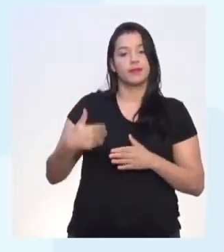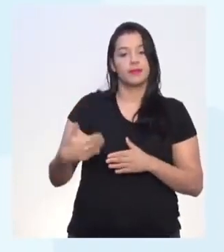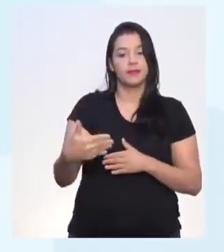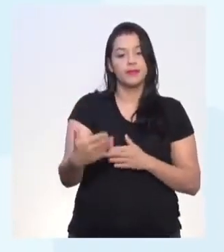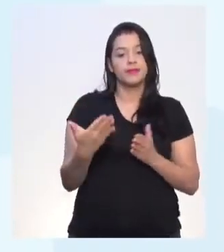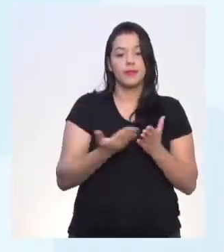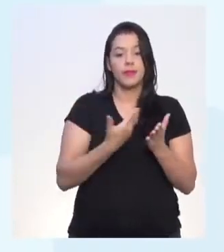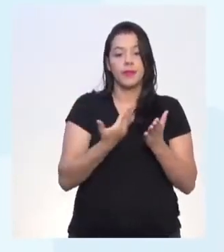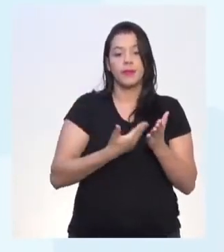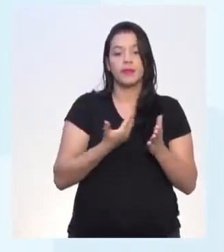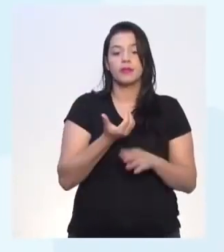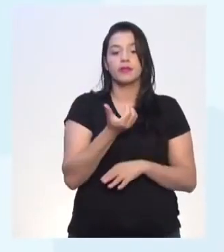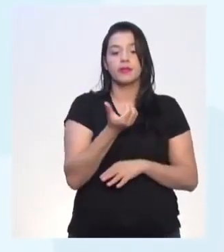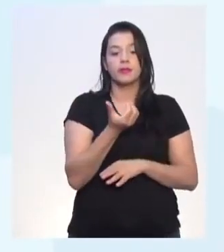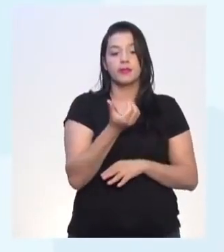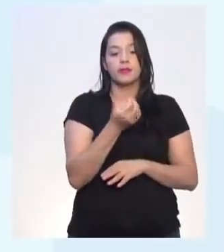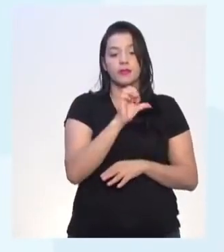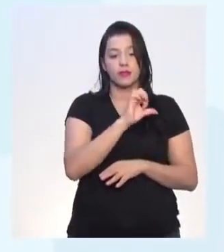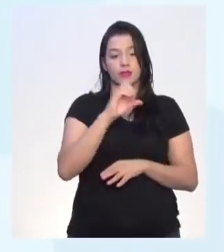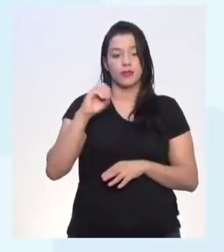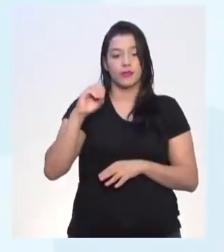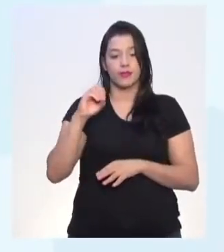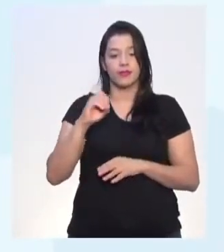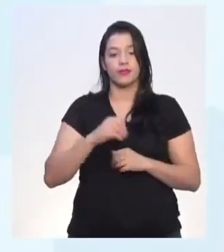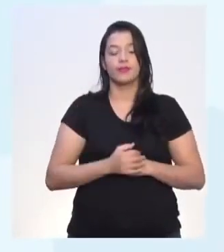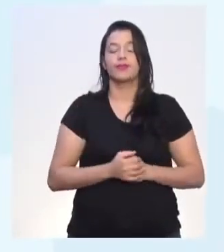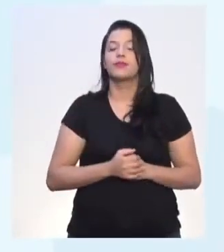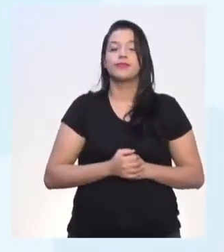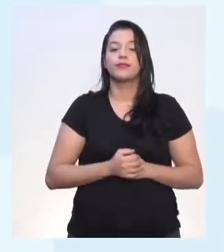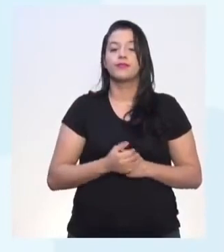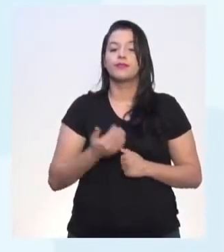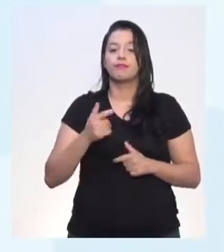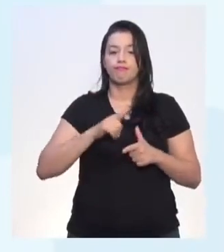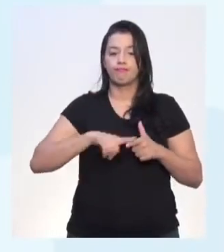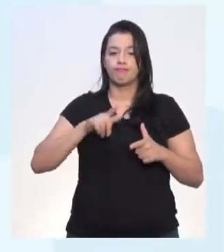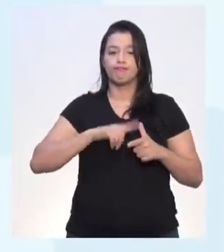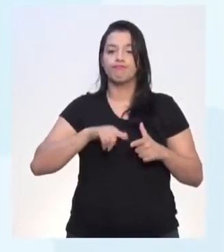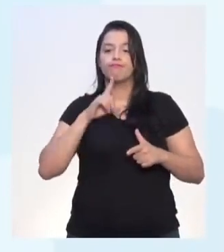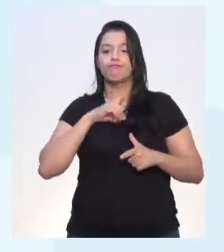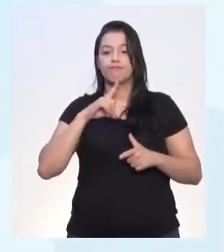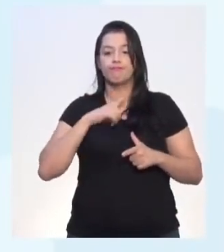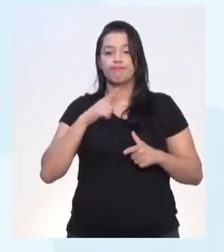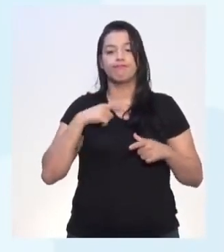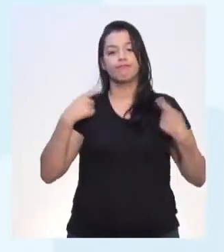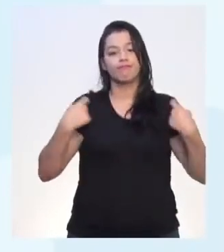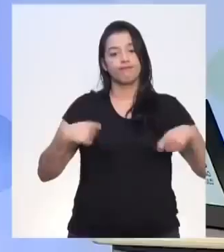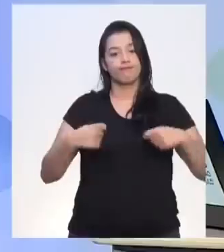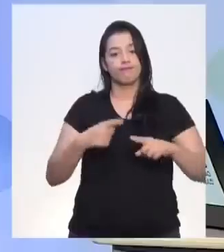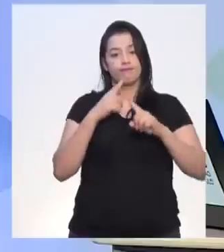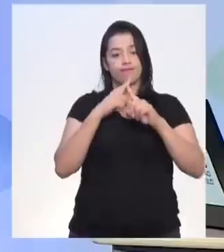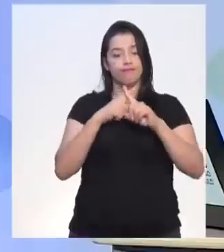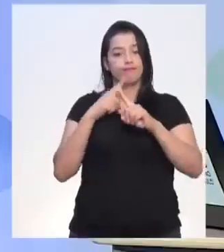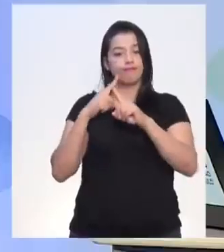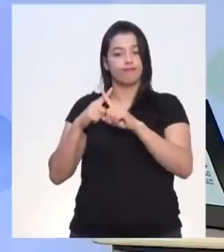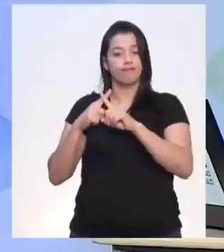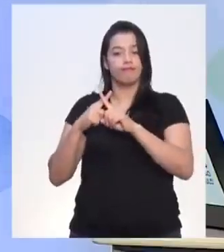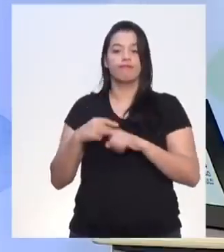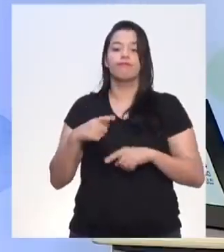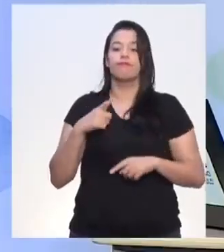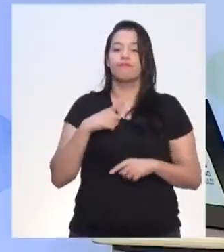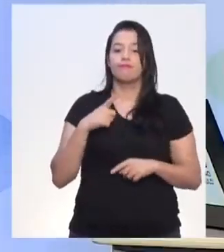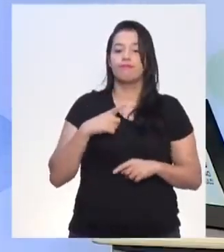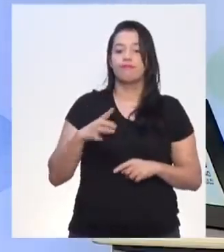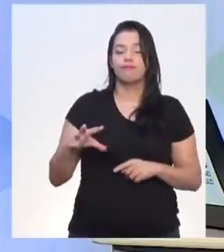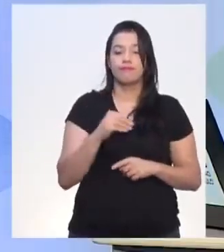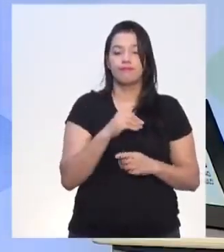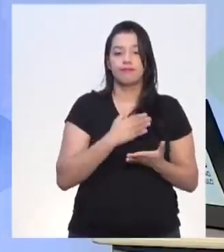página 90, tá? Aí do 6º ano. Então, a gente tem um problema que a gente vai utilizar os múltiplos para resolver, né? Então, ele começa